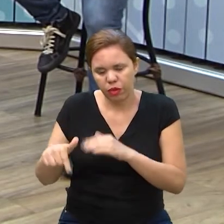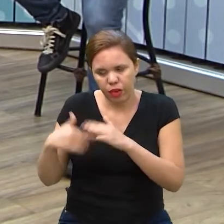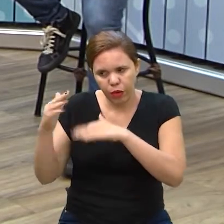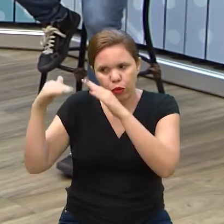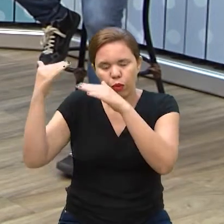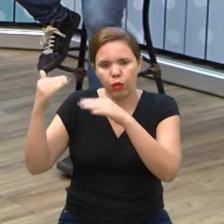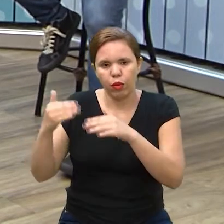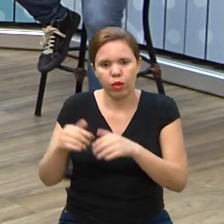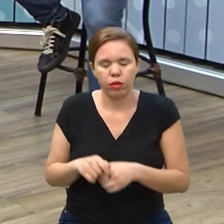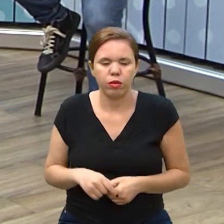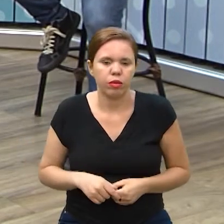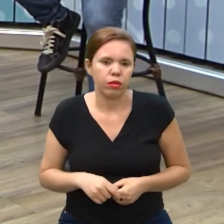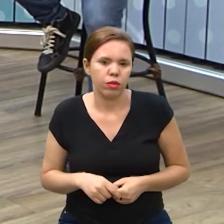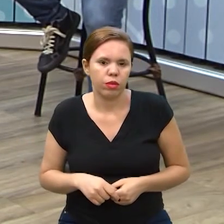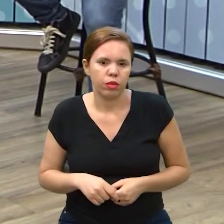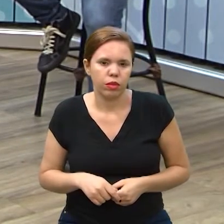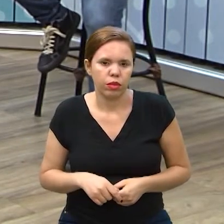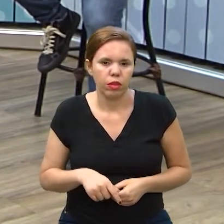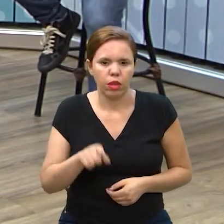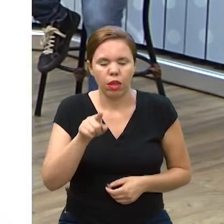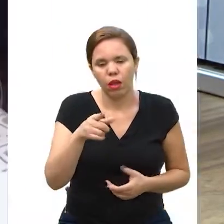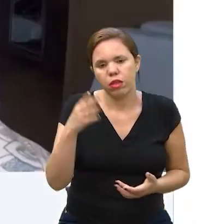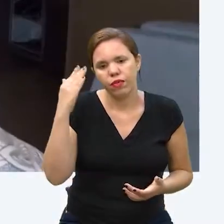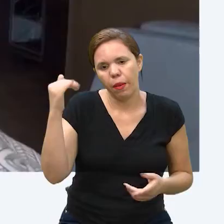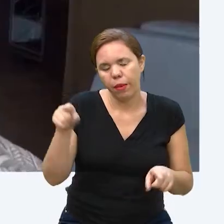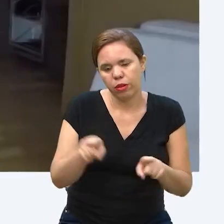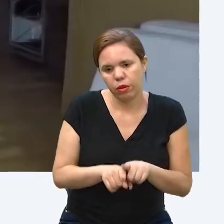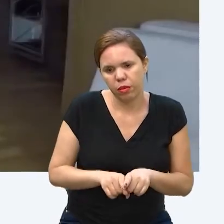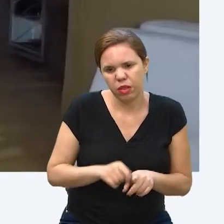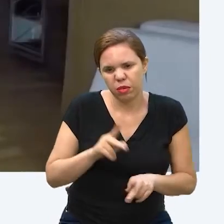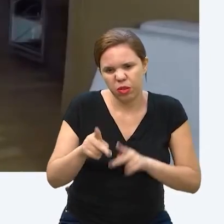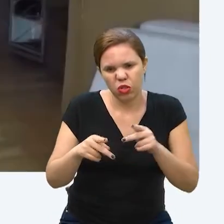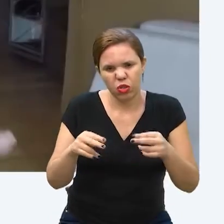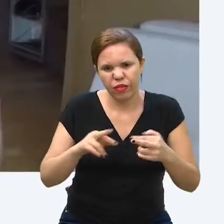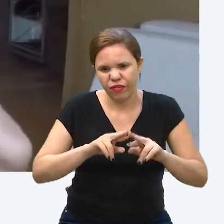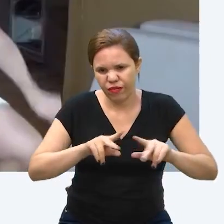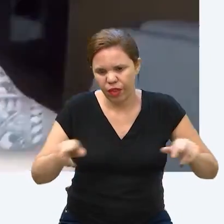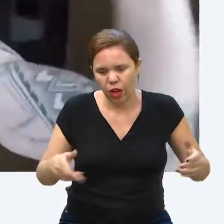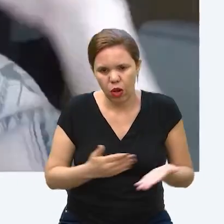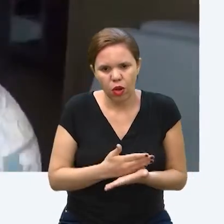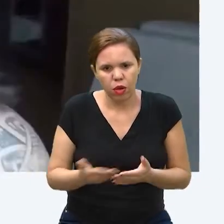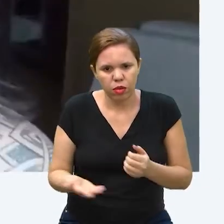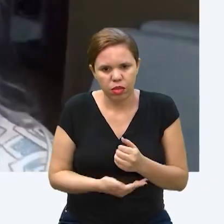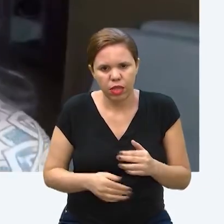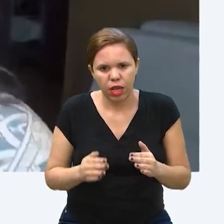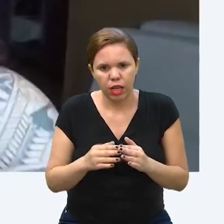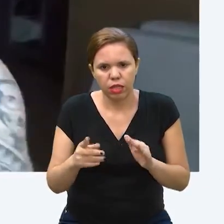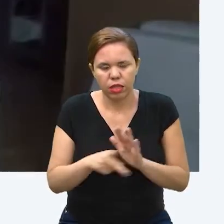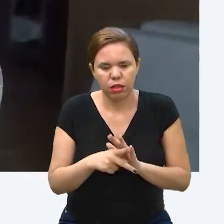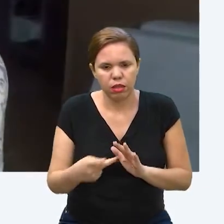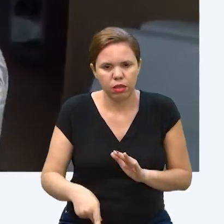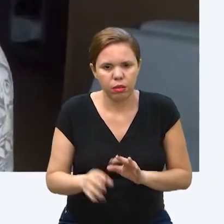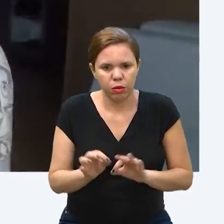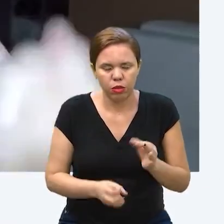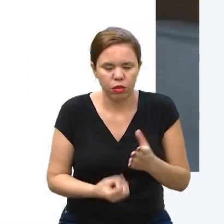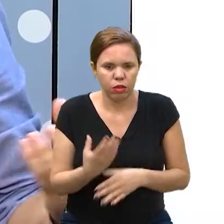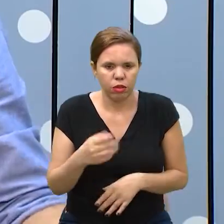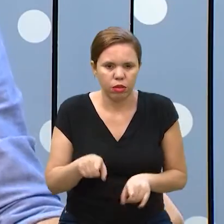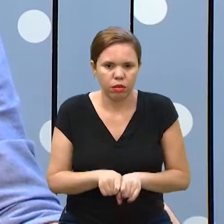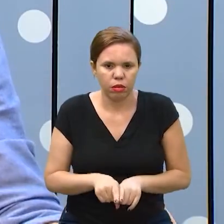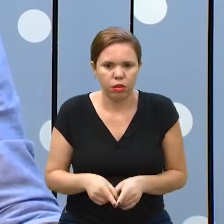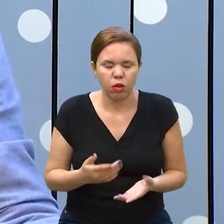e vai evoluindo. Se você pegar o Whindersson Nunes ou, sei lá, grandes figuras, eles não começaram sempre com essa super